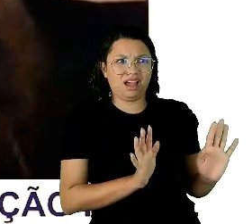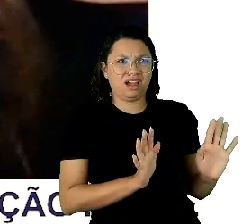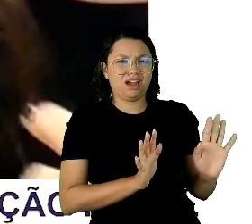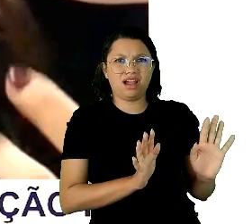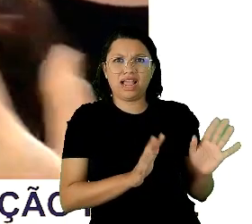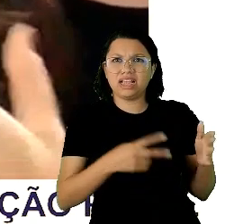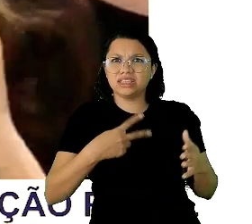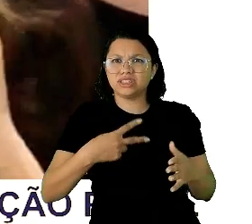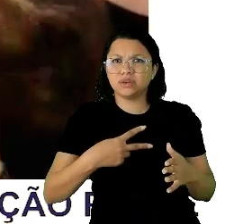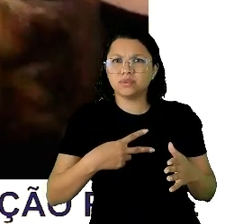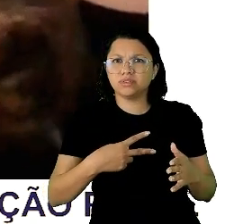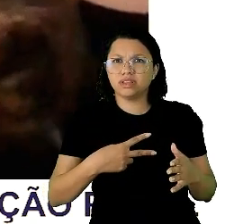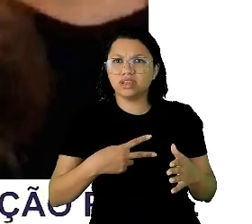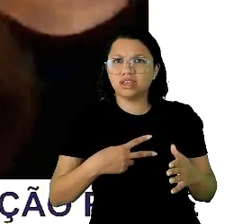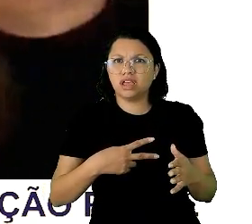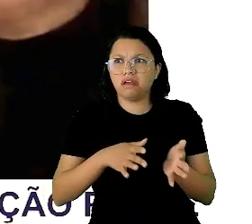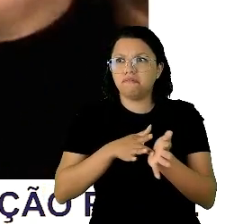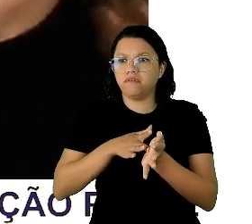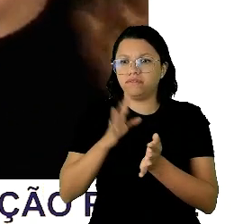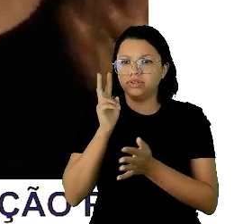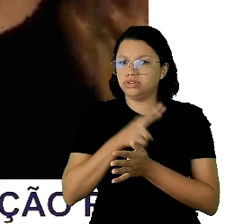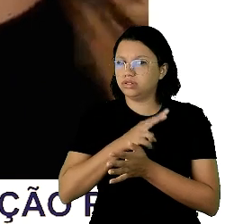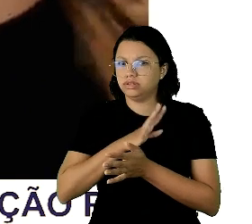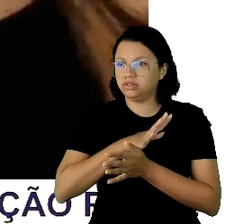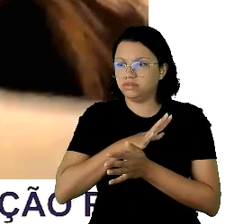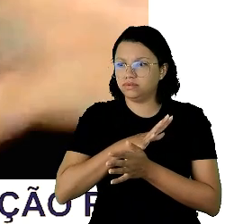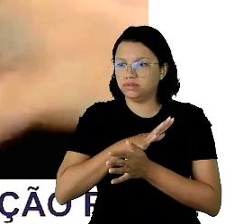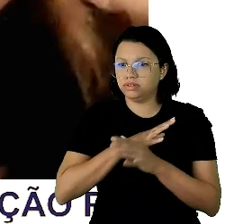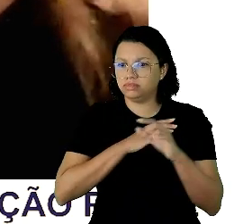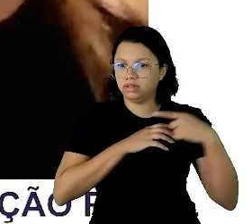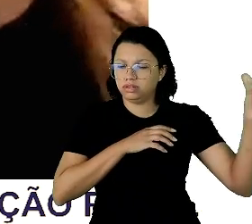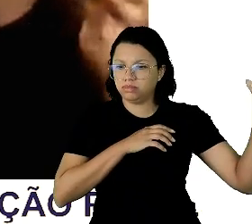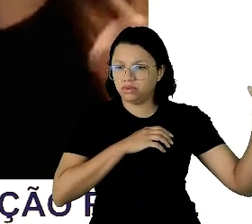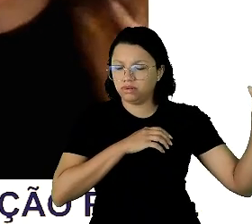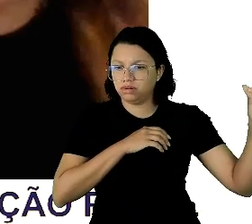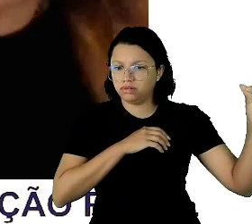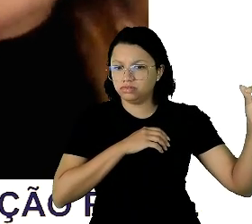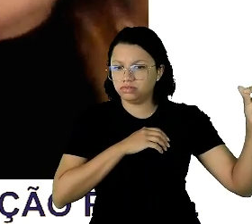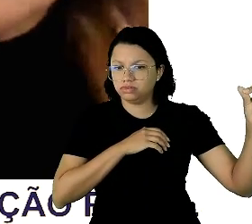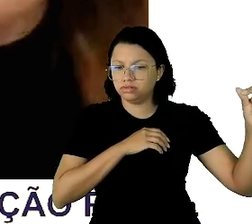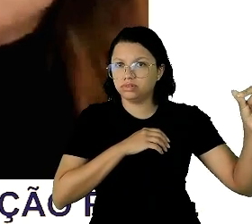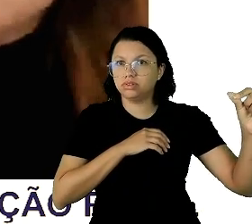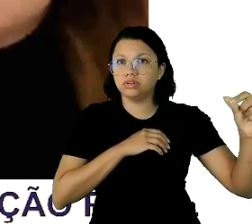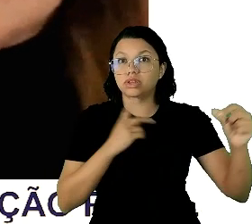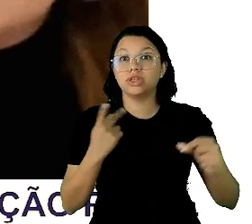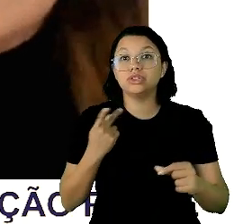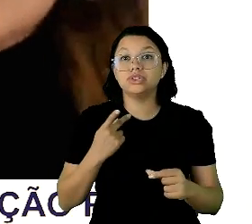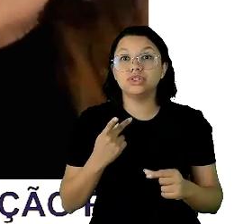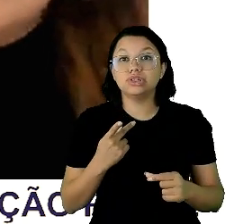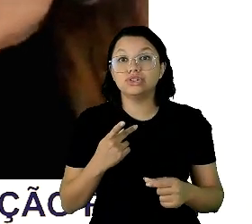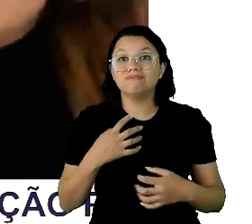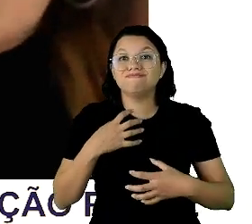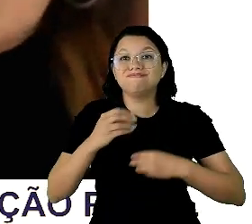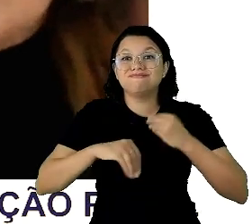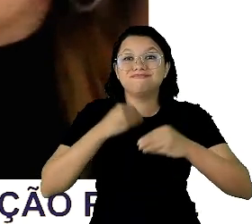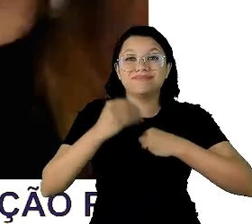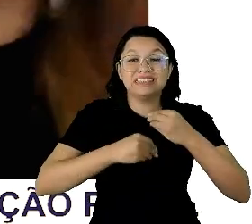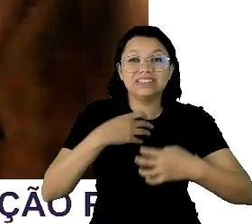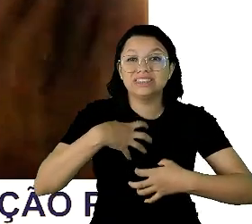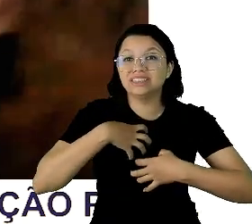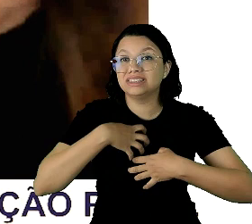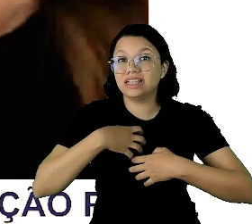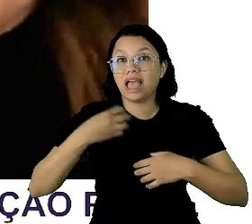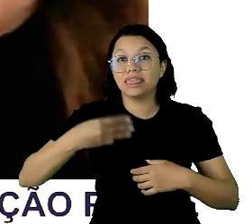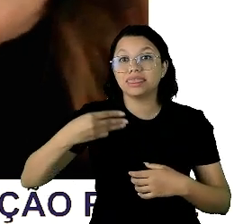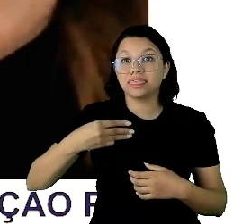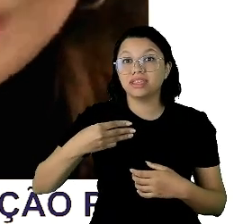que não vi para ver se ele vai embora. A gente tem um misto de sensações. A terceira reação, a gente tem essa coisa.